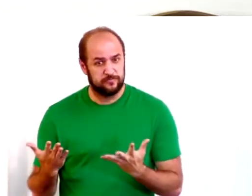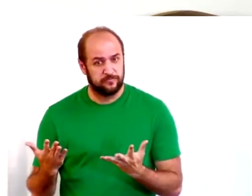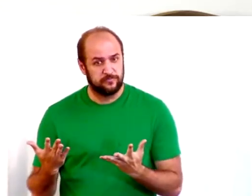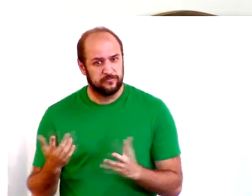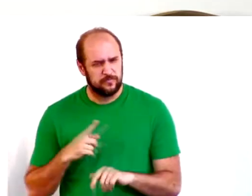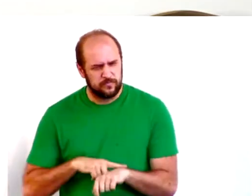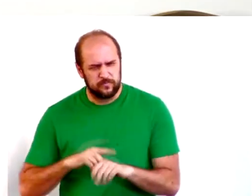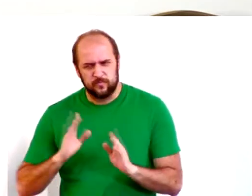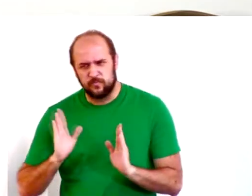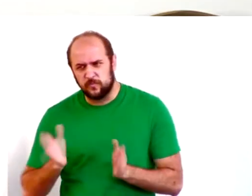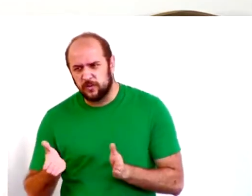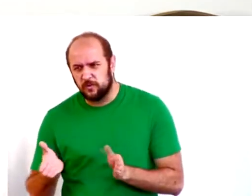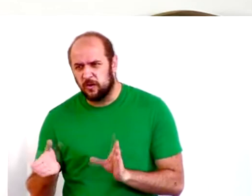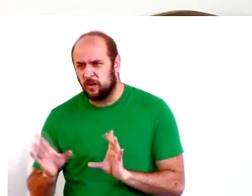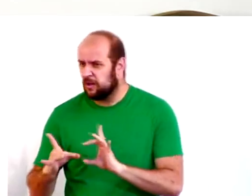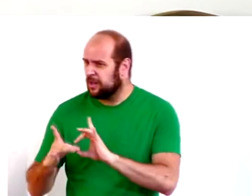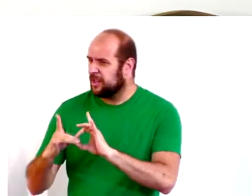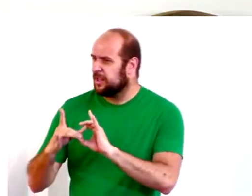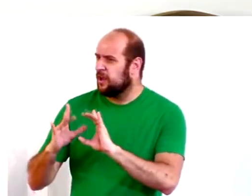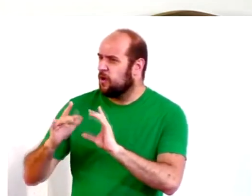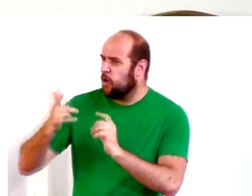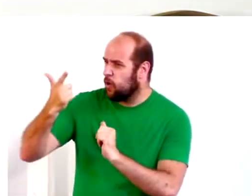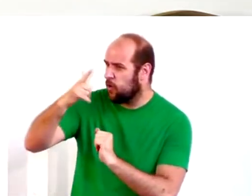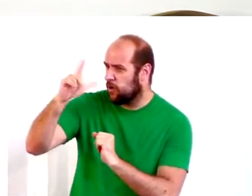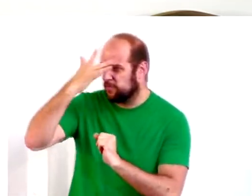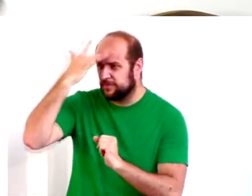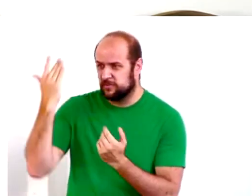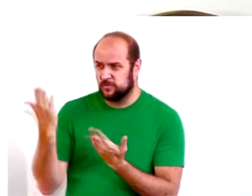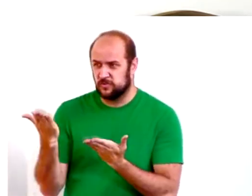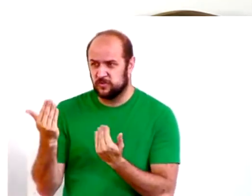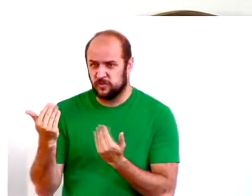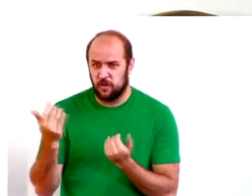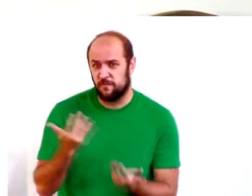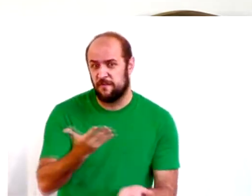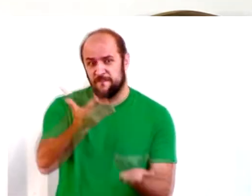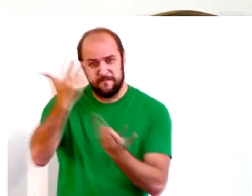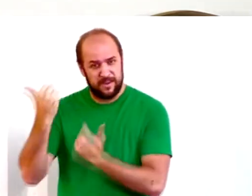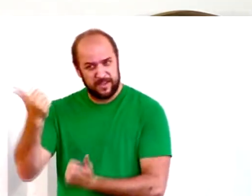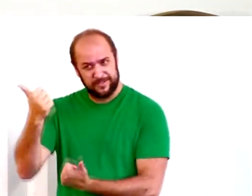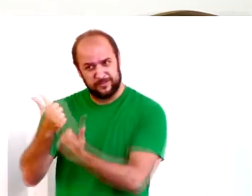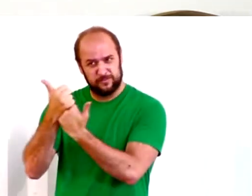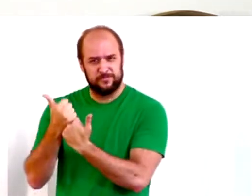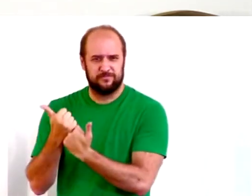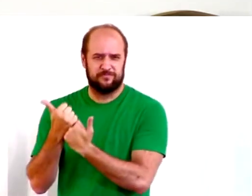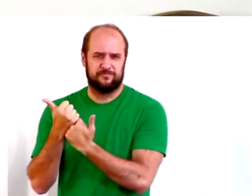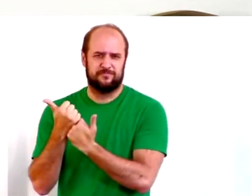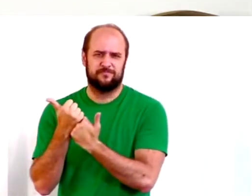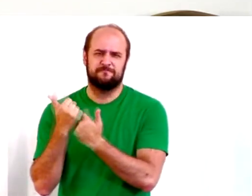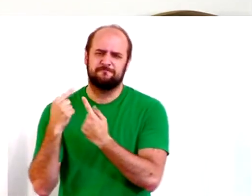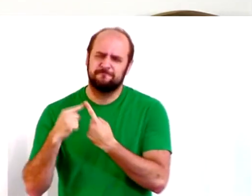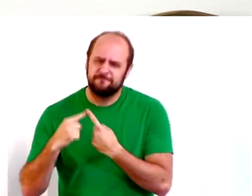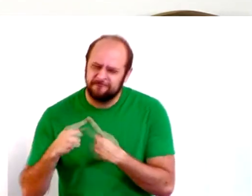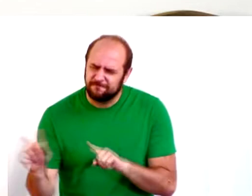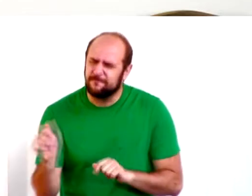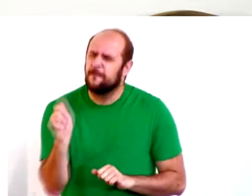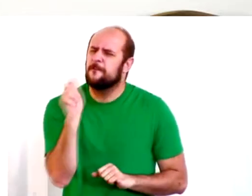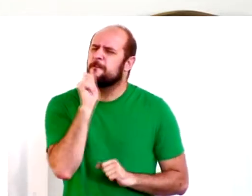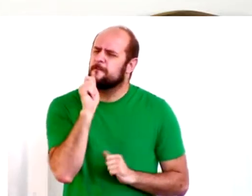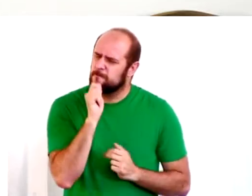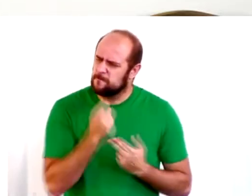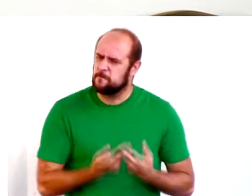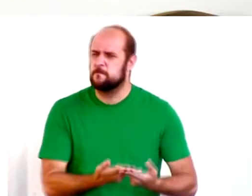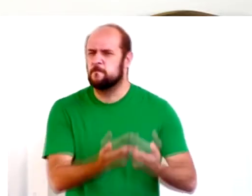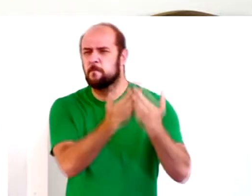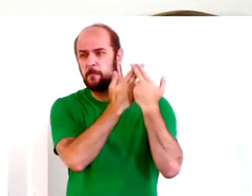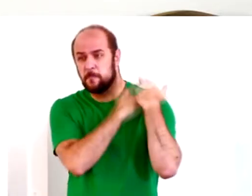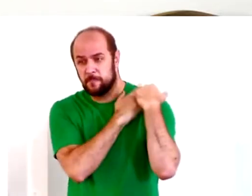de passar o bastão e de dizer, outros mais novos, toquem isso, que é importante. Mas ainda assim, o seu compromisso, o